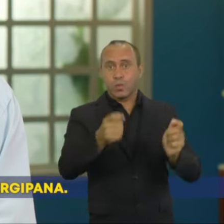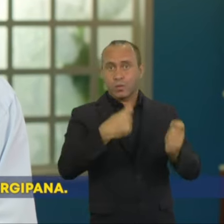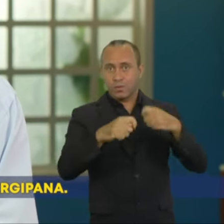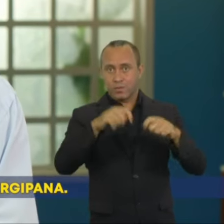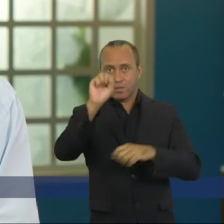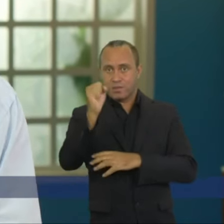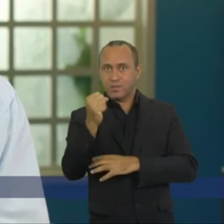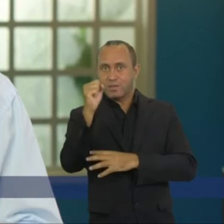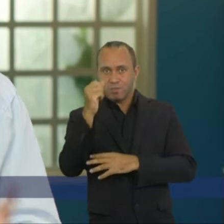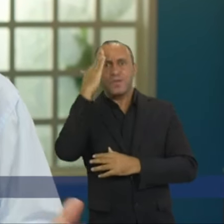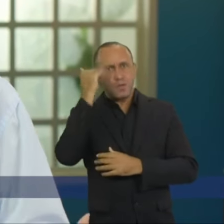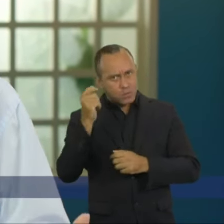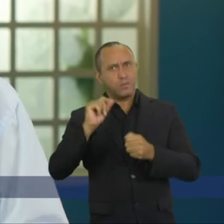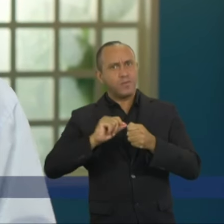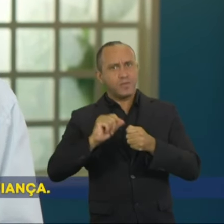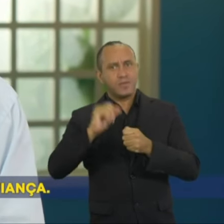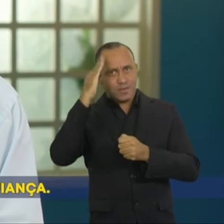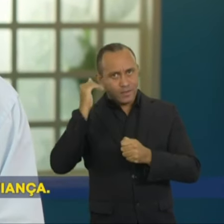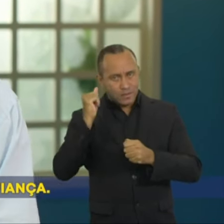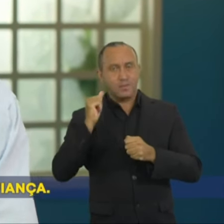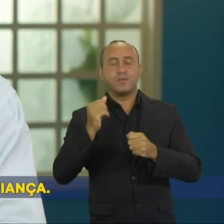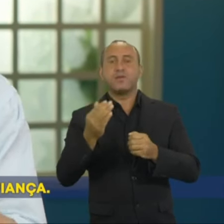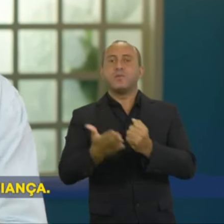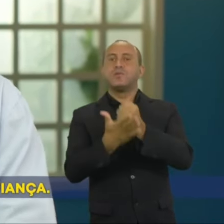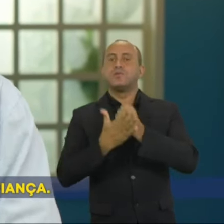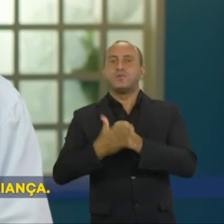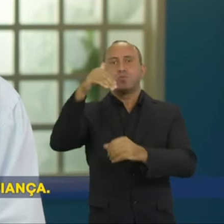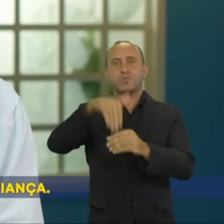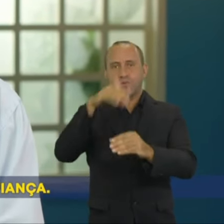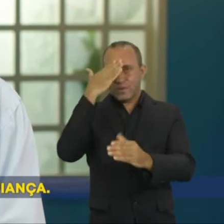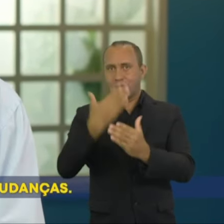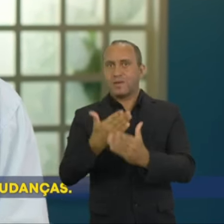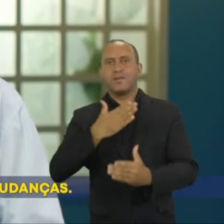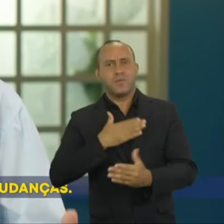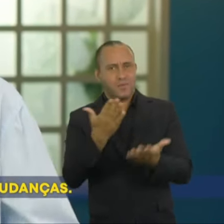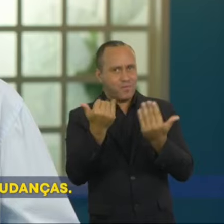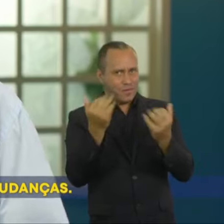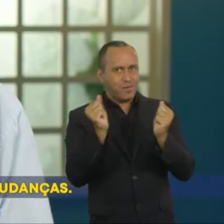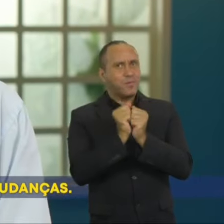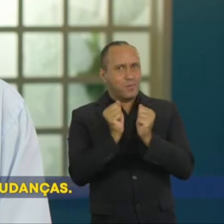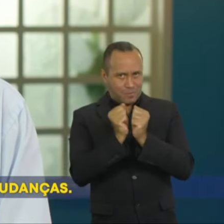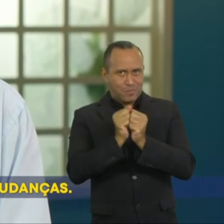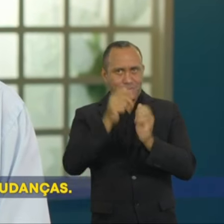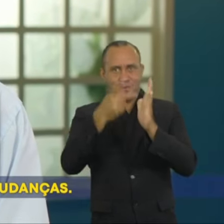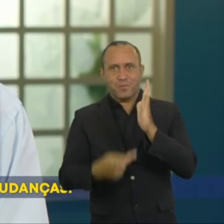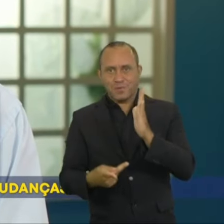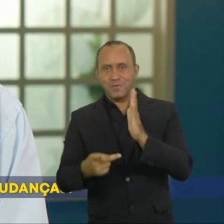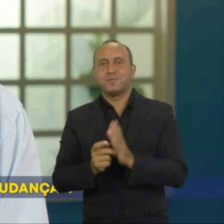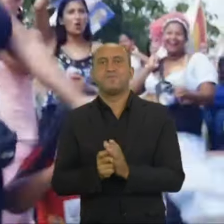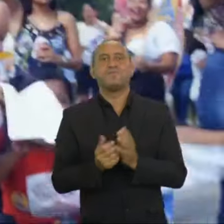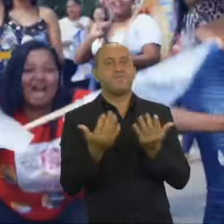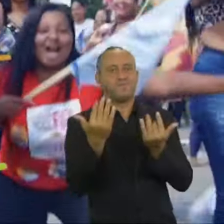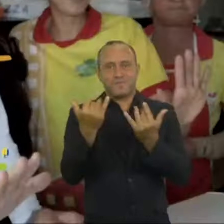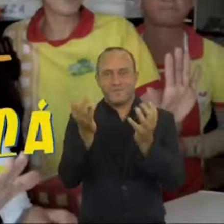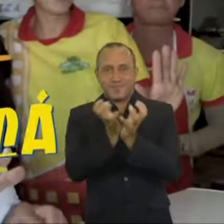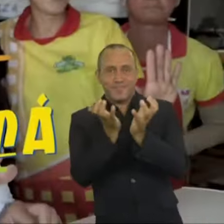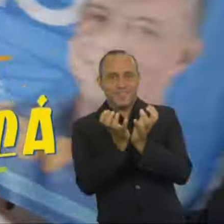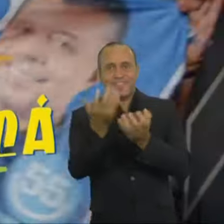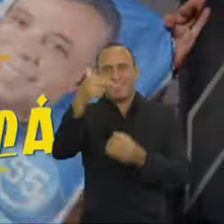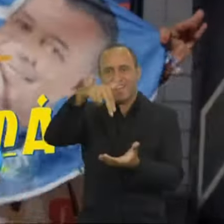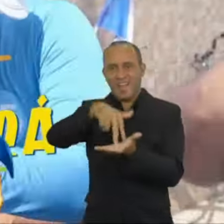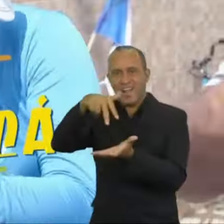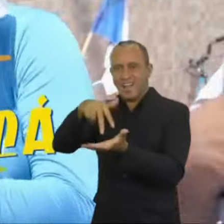economia sergipana. Eu sei como fazer, só preciso do seu voto de confiança. Venha comigo nesse projeto de mudanças. Pula